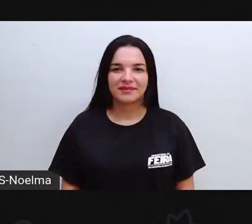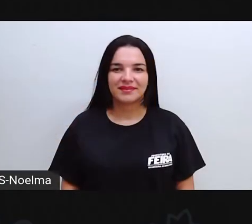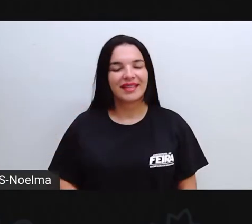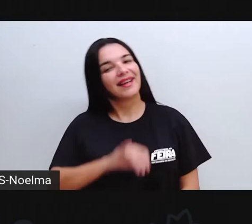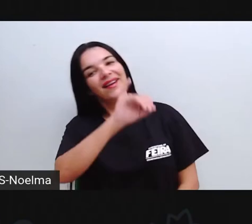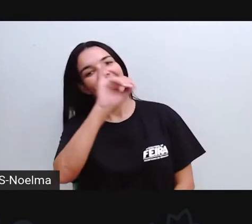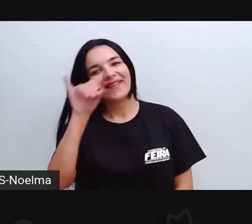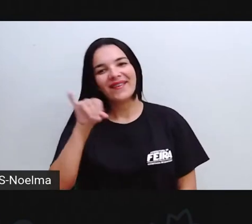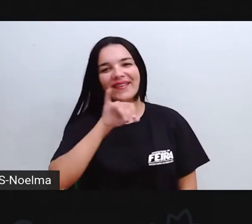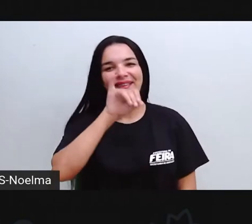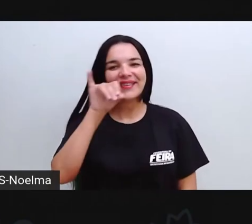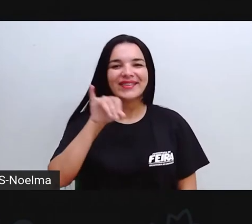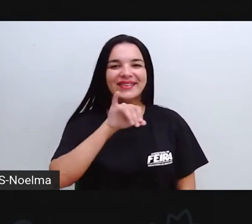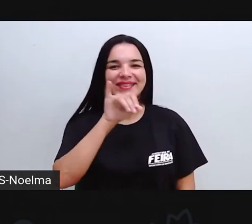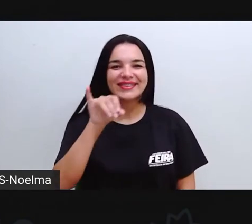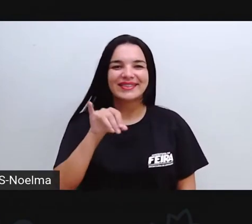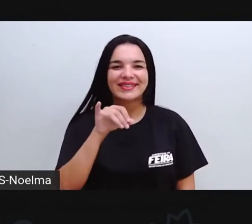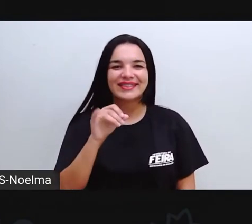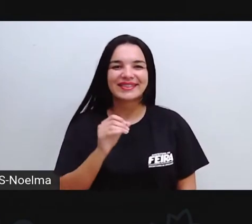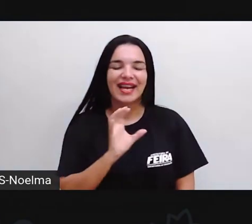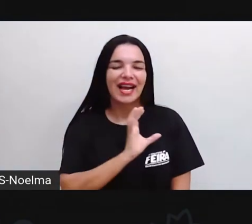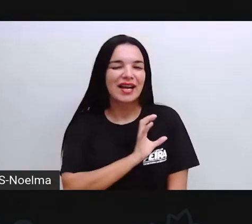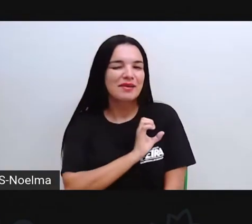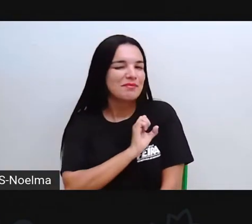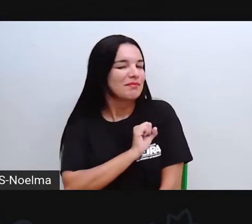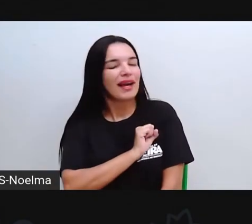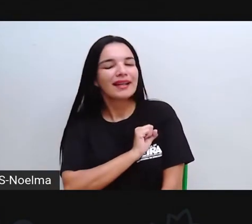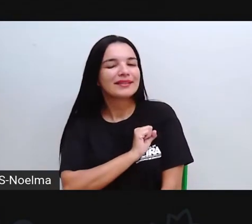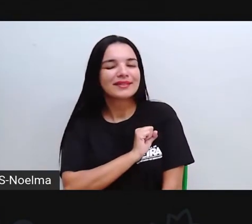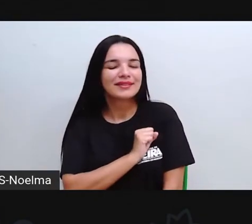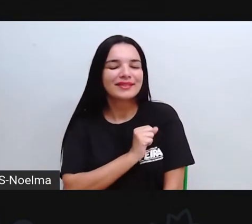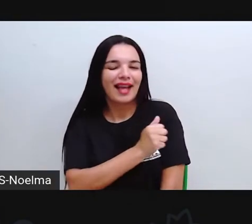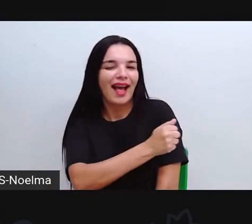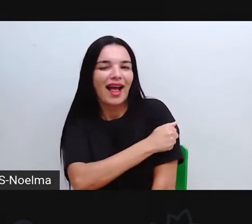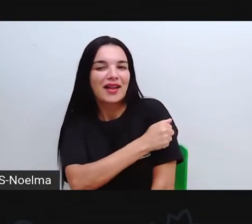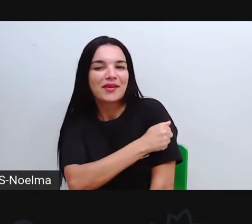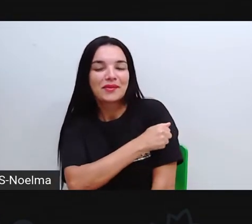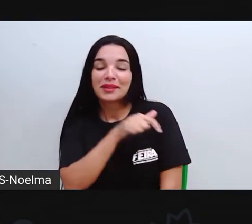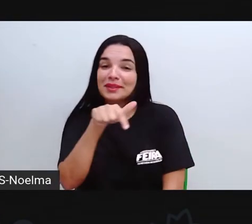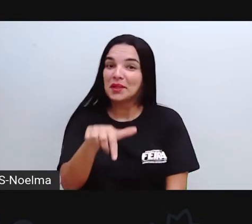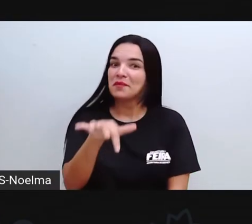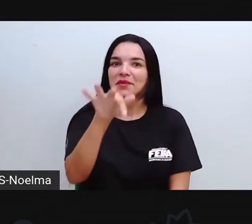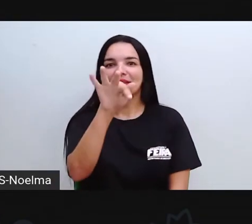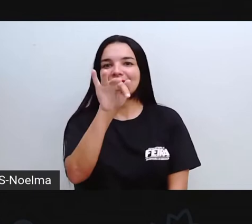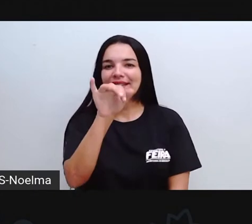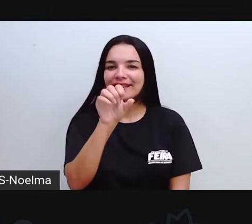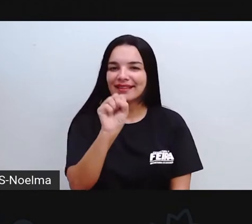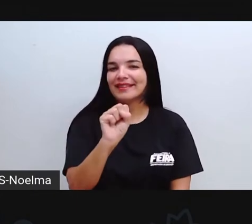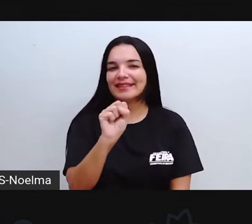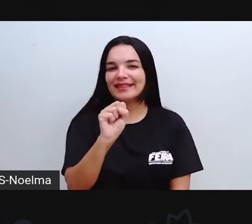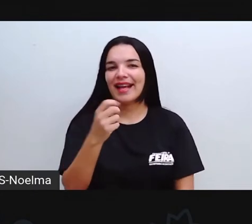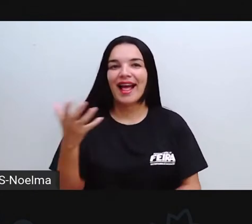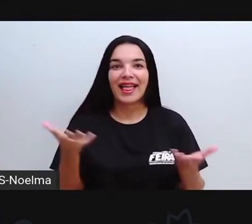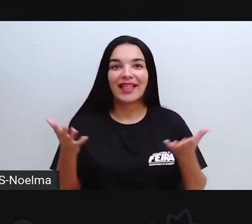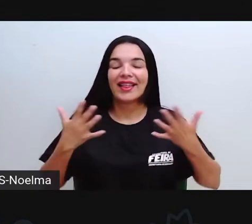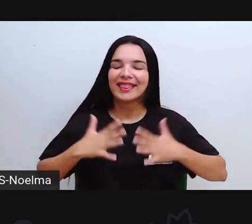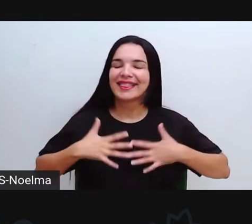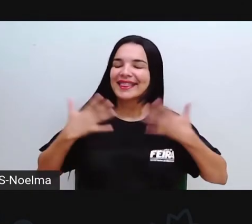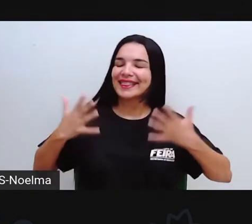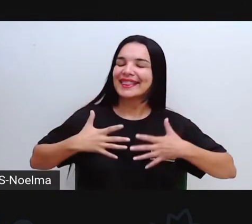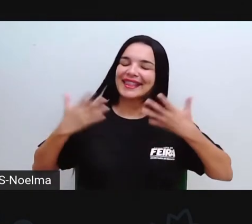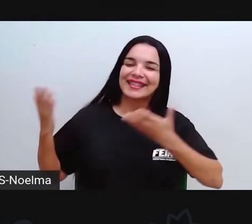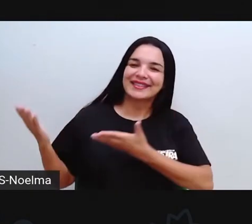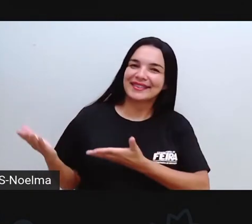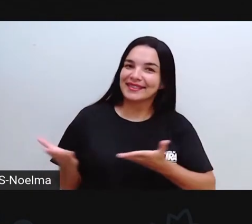o Olá meus amores meus queridos e amados alunos das cidades de Feira de Santana é com enorme alegria